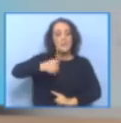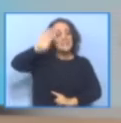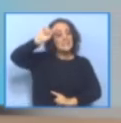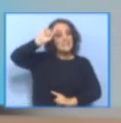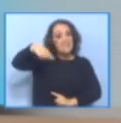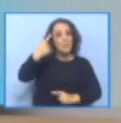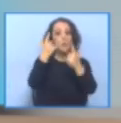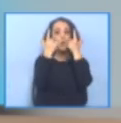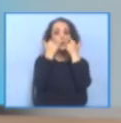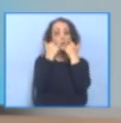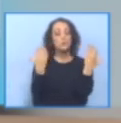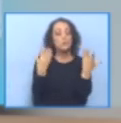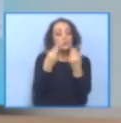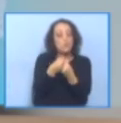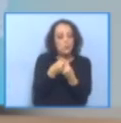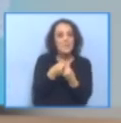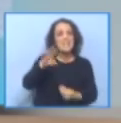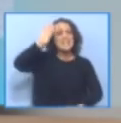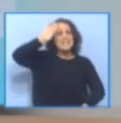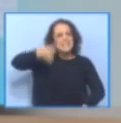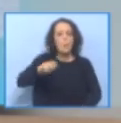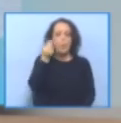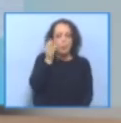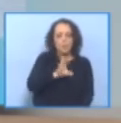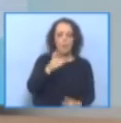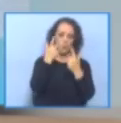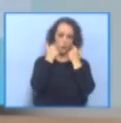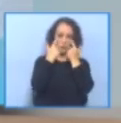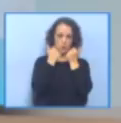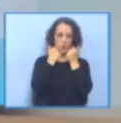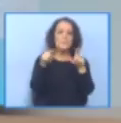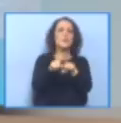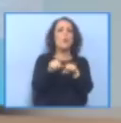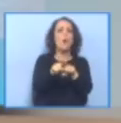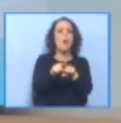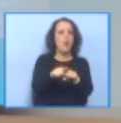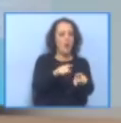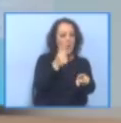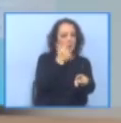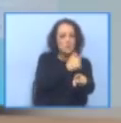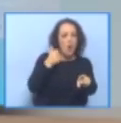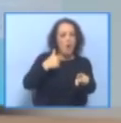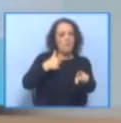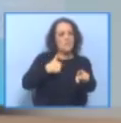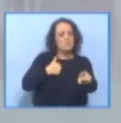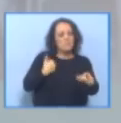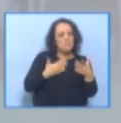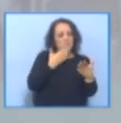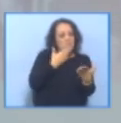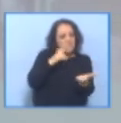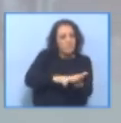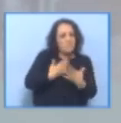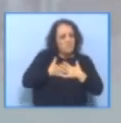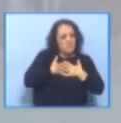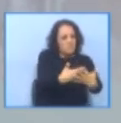Está aqui assim também escrito saber chorar. Saber chorar é partilhar a dor dos outros de uma forma efetiva, até